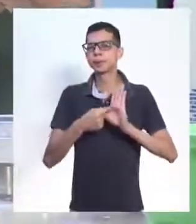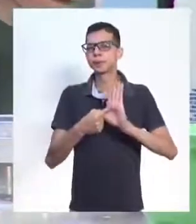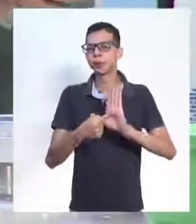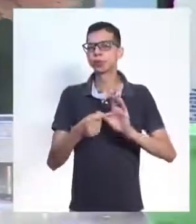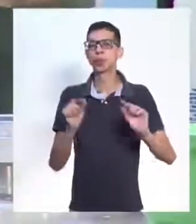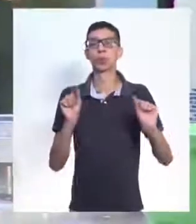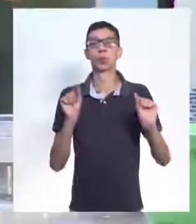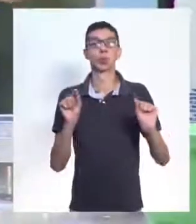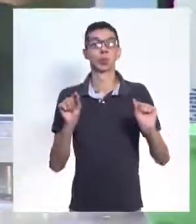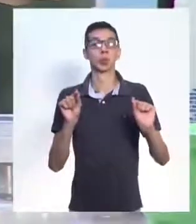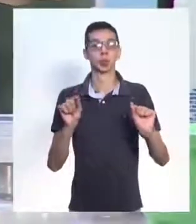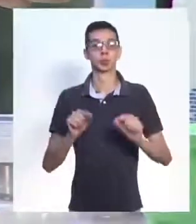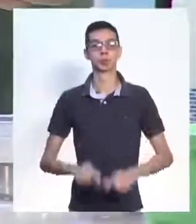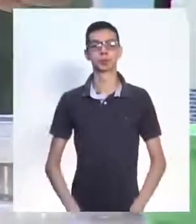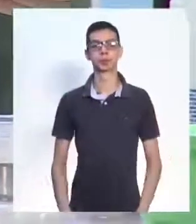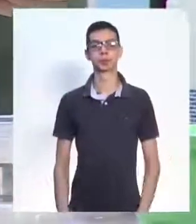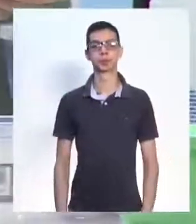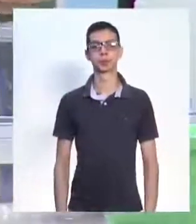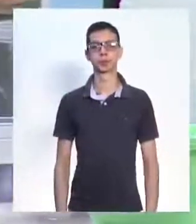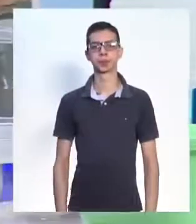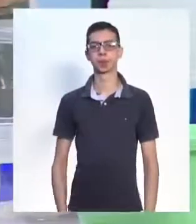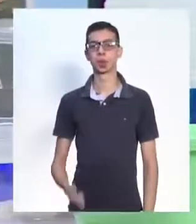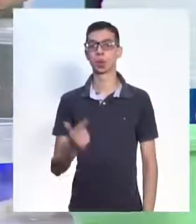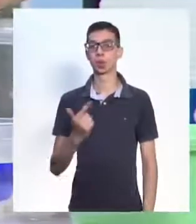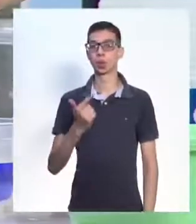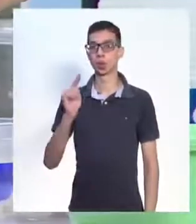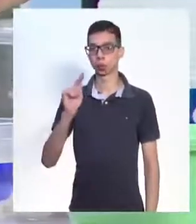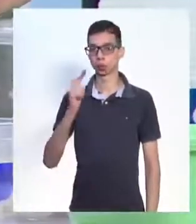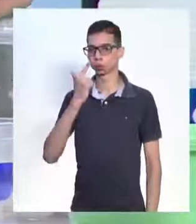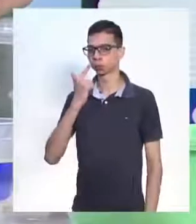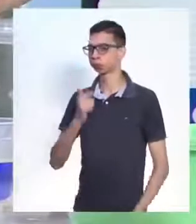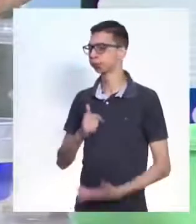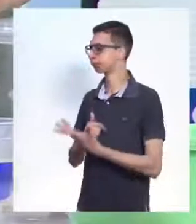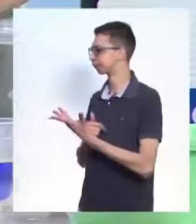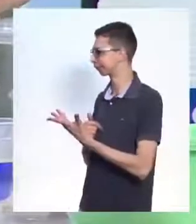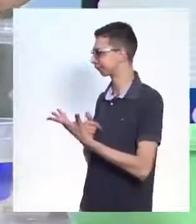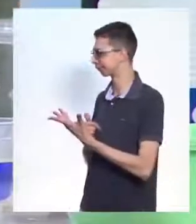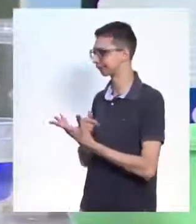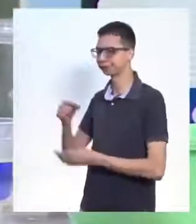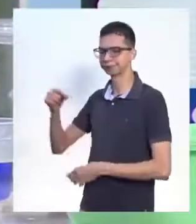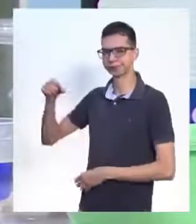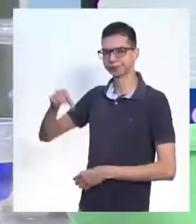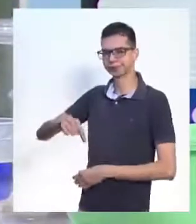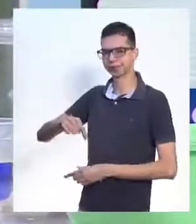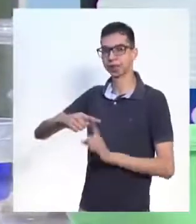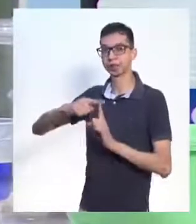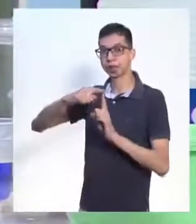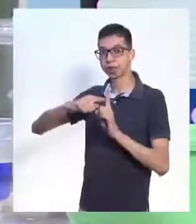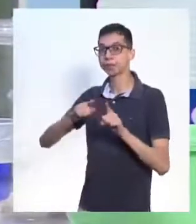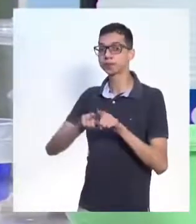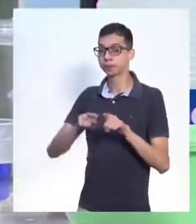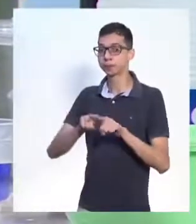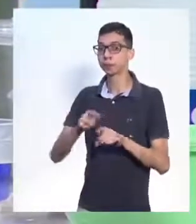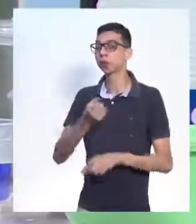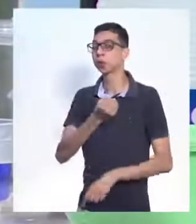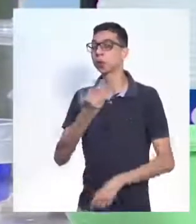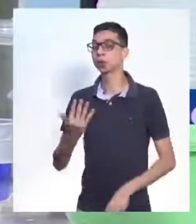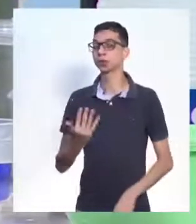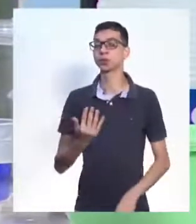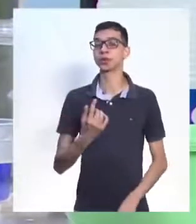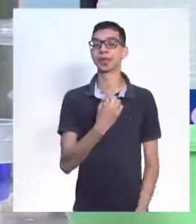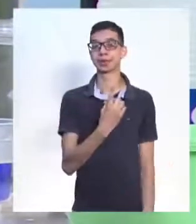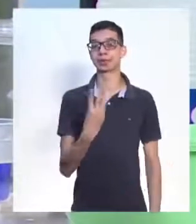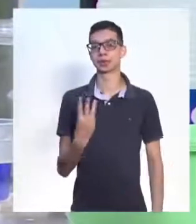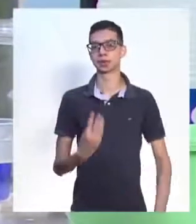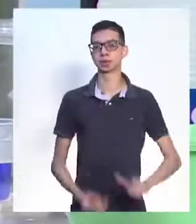tentar colocar esse outro termômetro aqui dentro. Ó. O outro termômetro, ele está marcando 13 graus